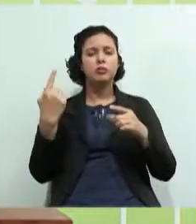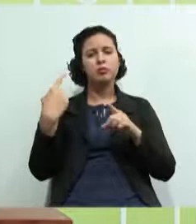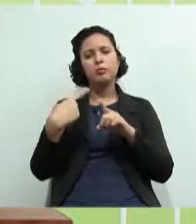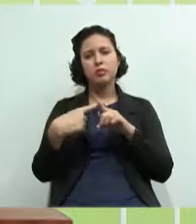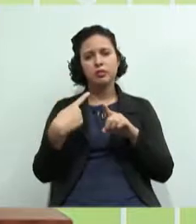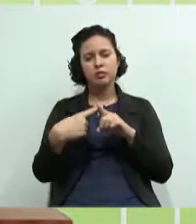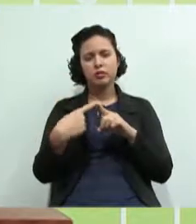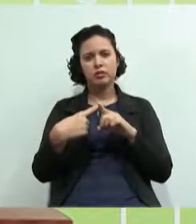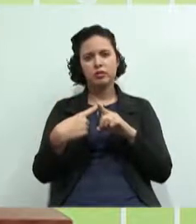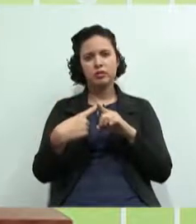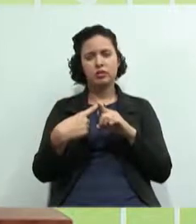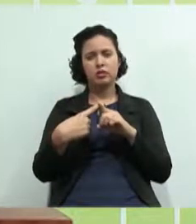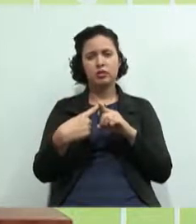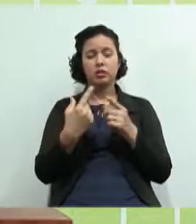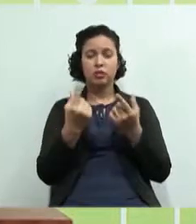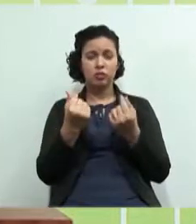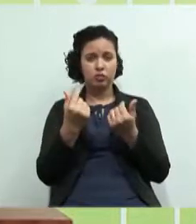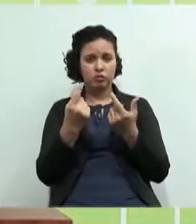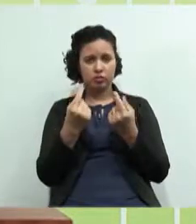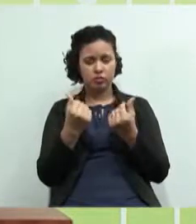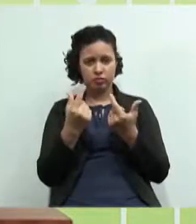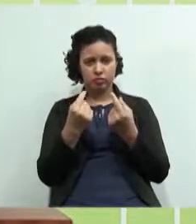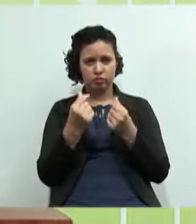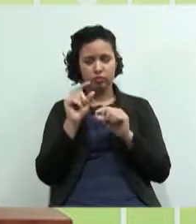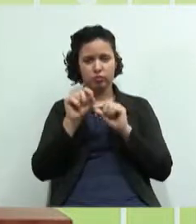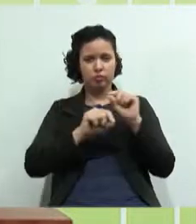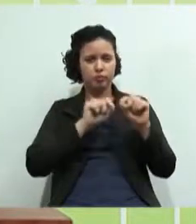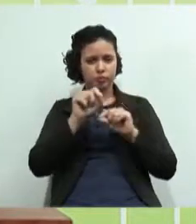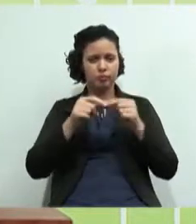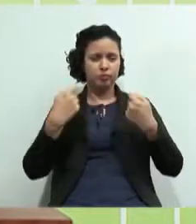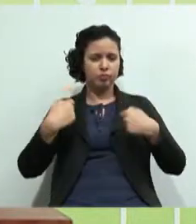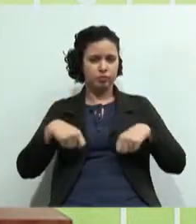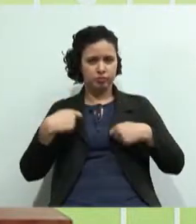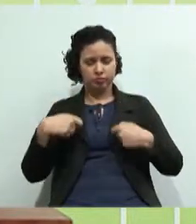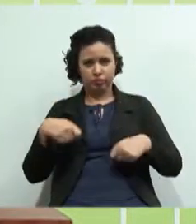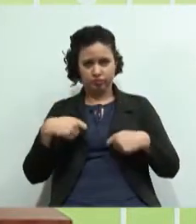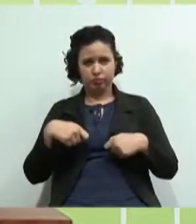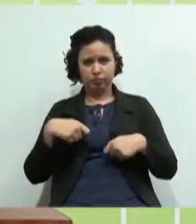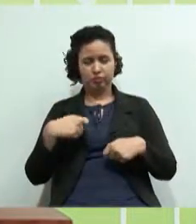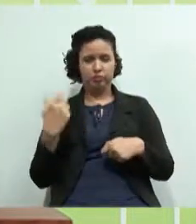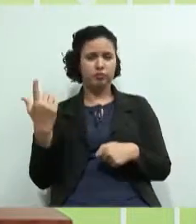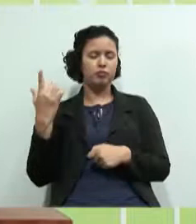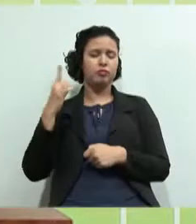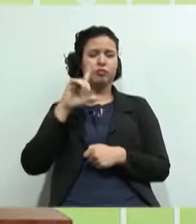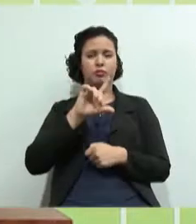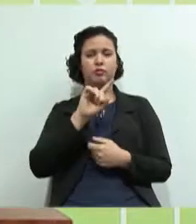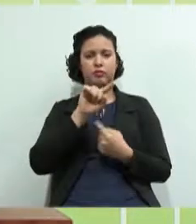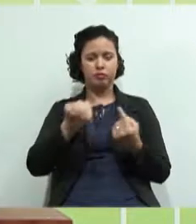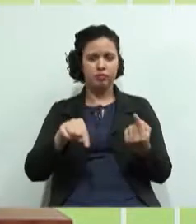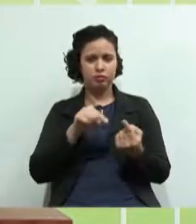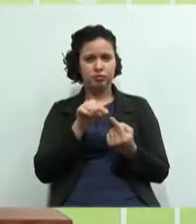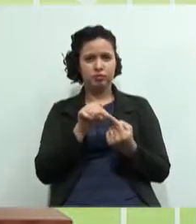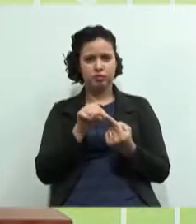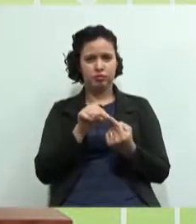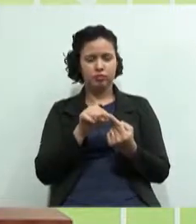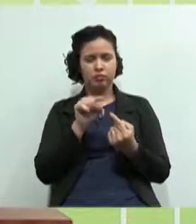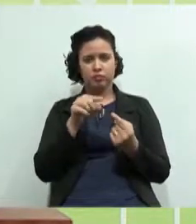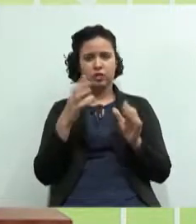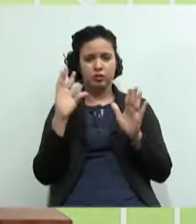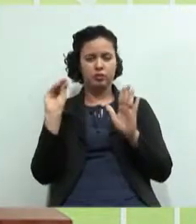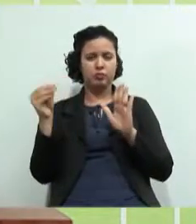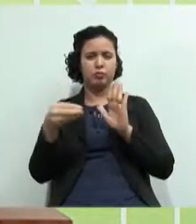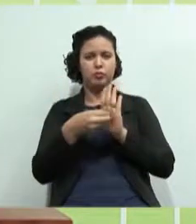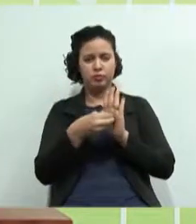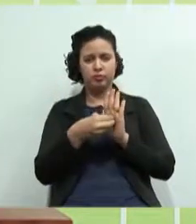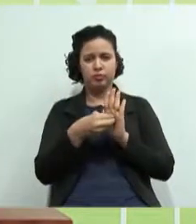quer alcançar? Quanto vai custar e o que será necessário para você alcançar aquele objetivo? Se você colocar